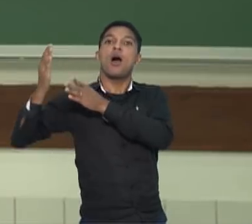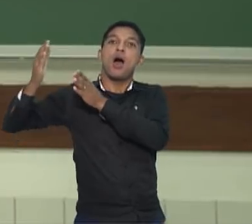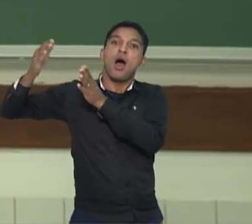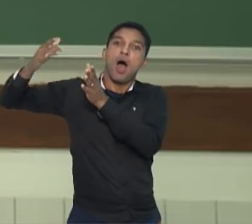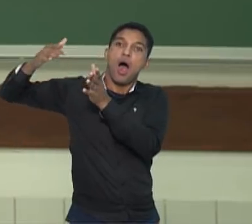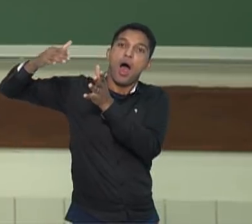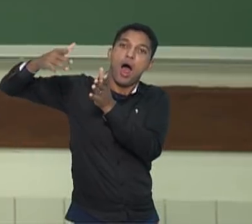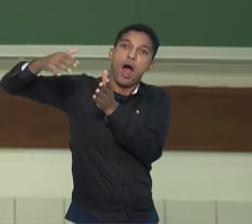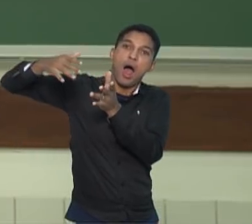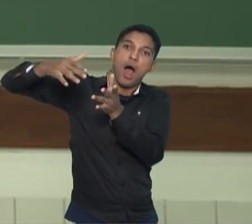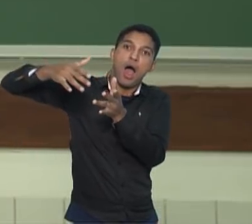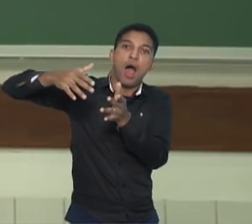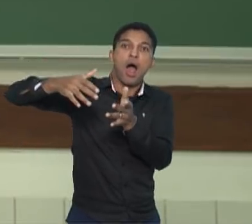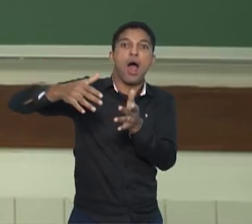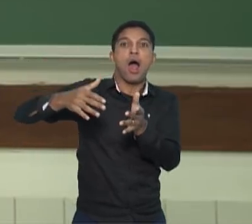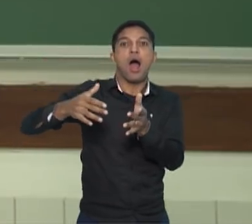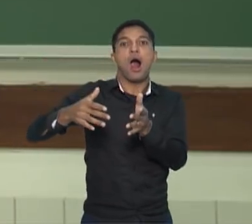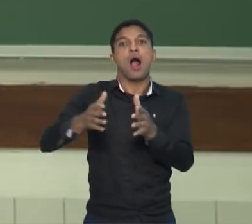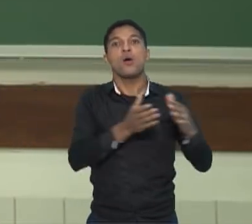num oceano.